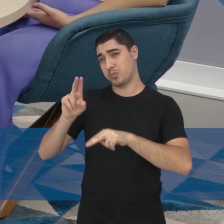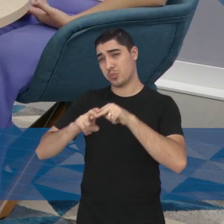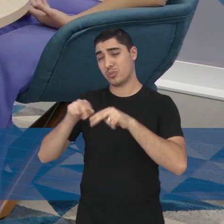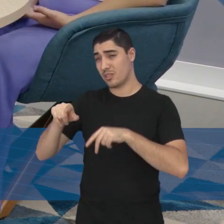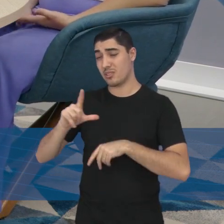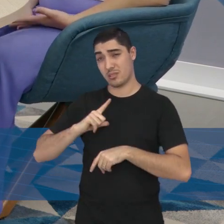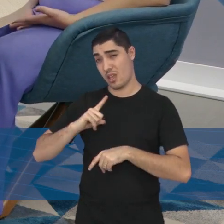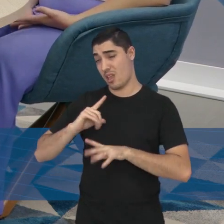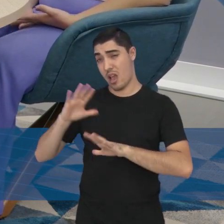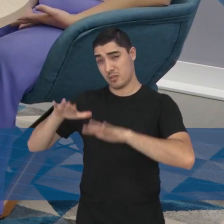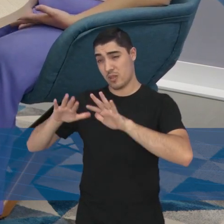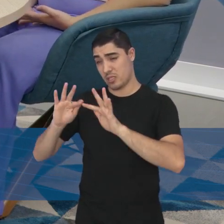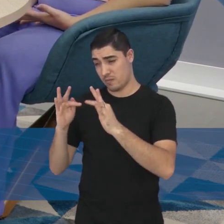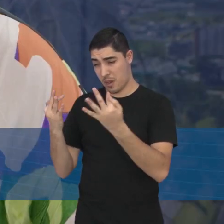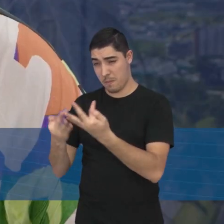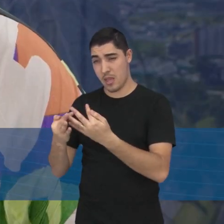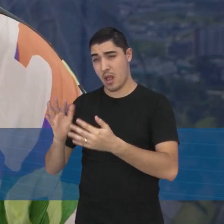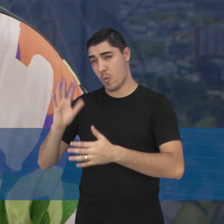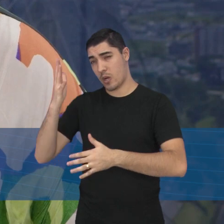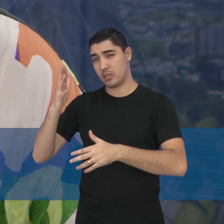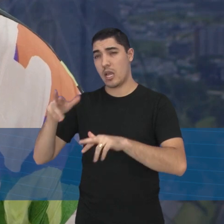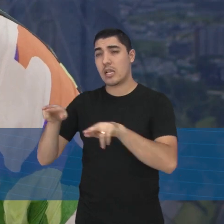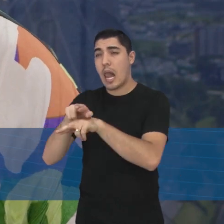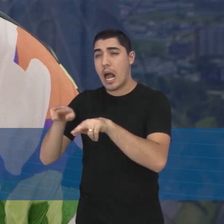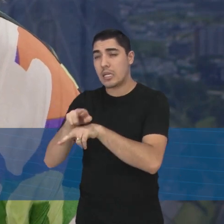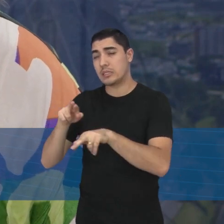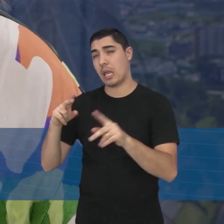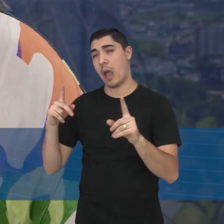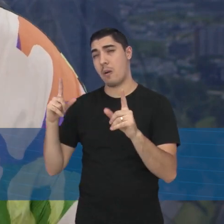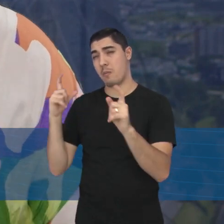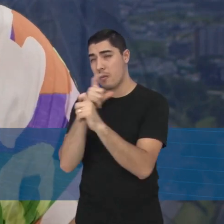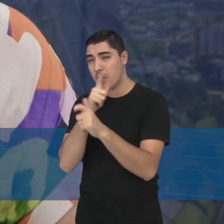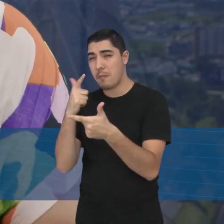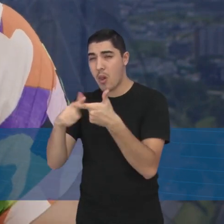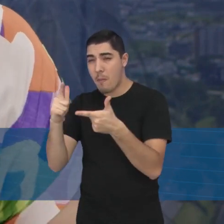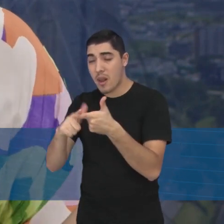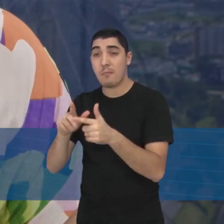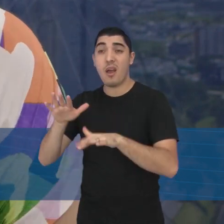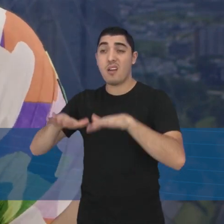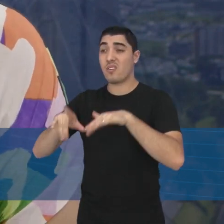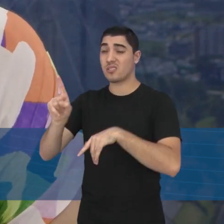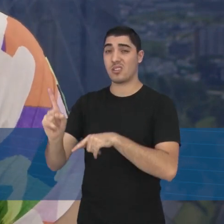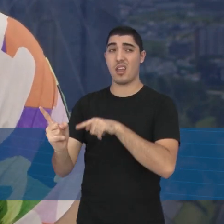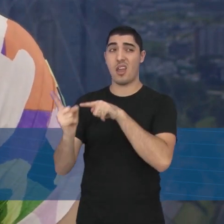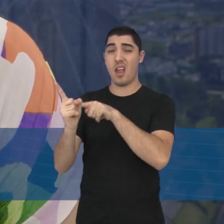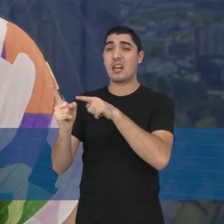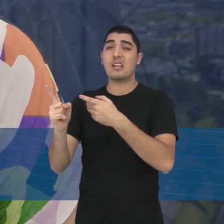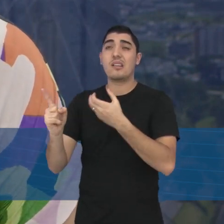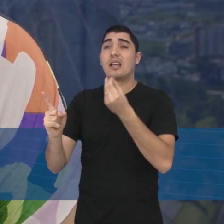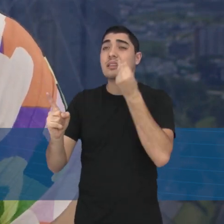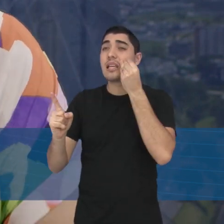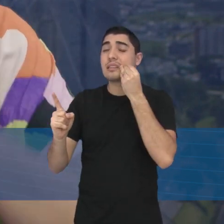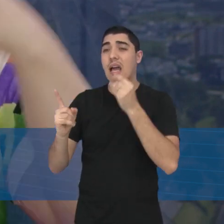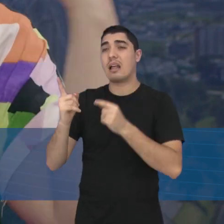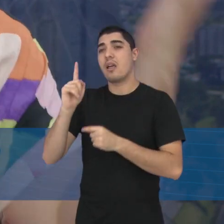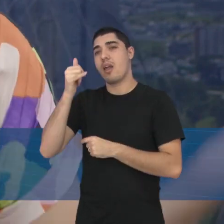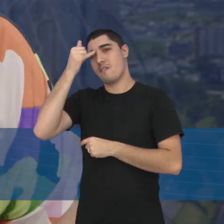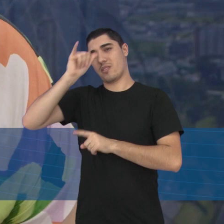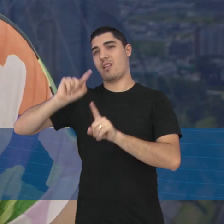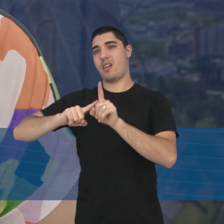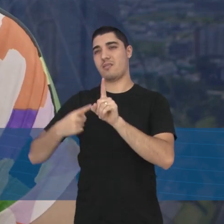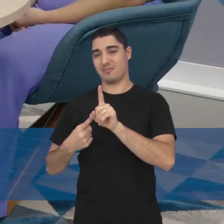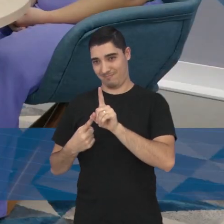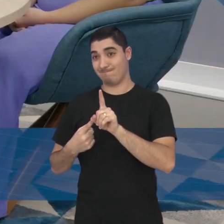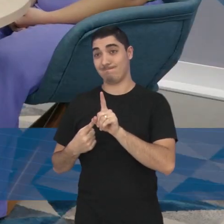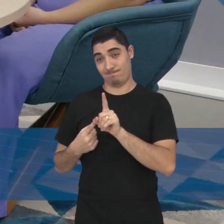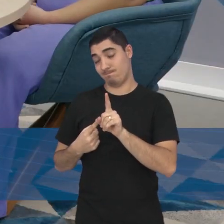adolescente tem uma situação familiar tão complicada que ela não considera falar que vai escolher usar um método anticoncepcional, porque sei lá o